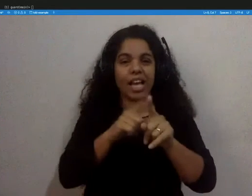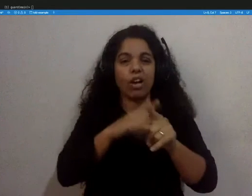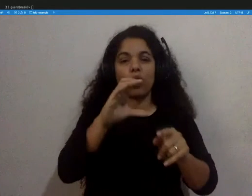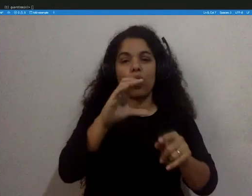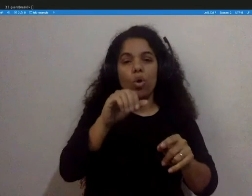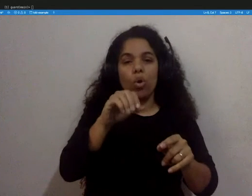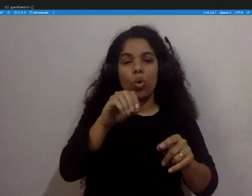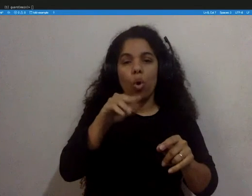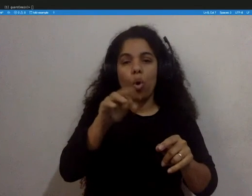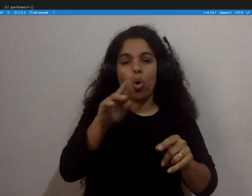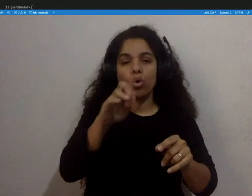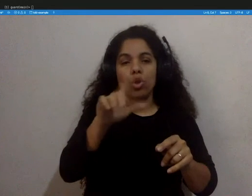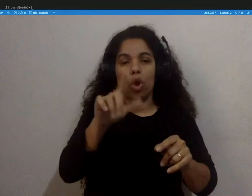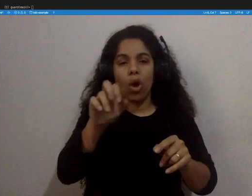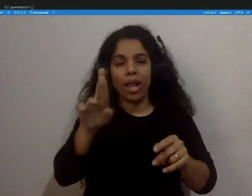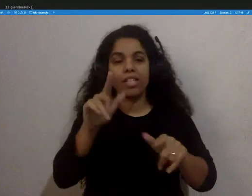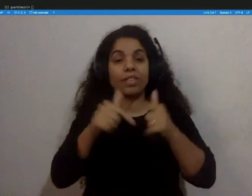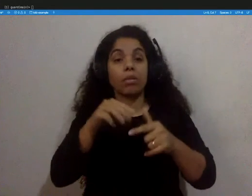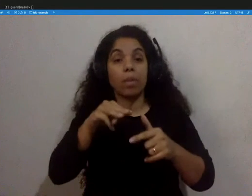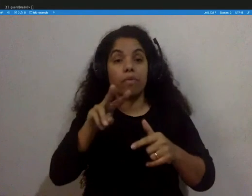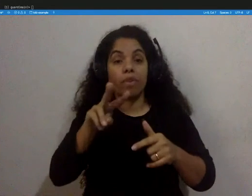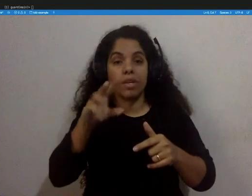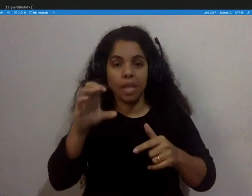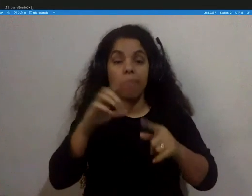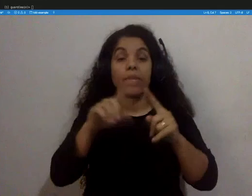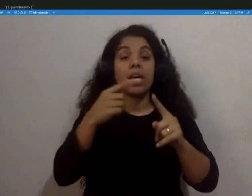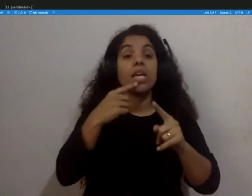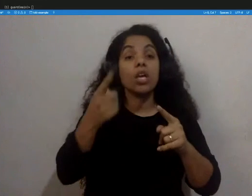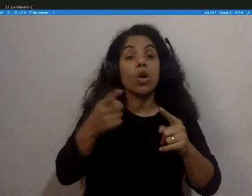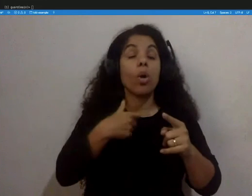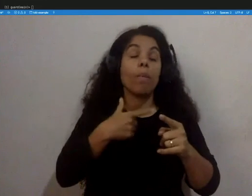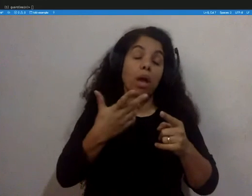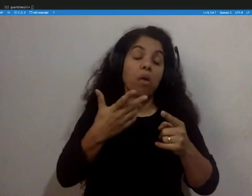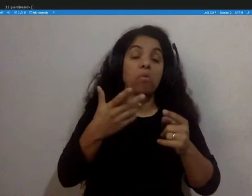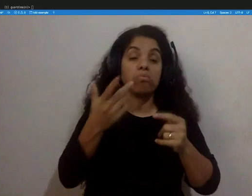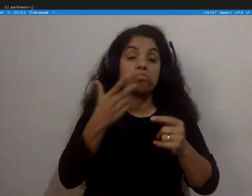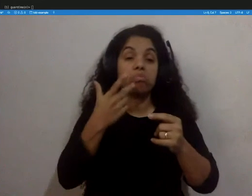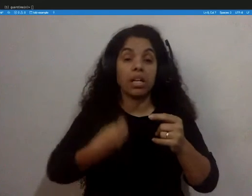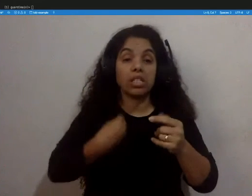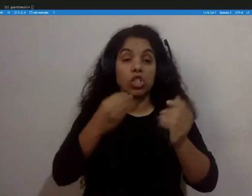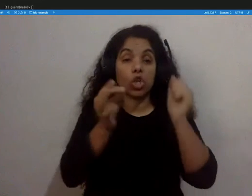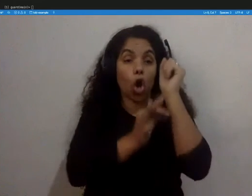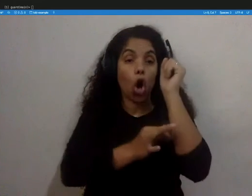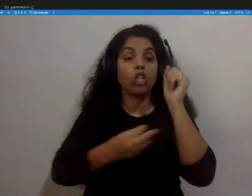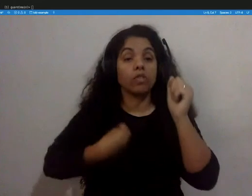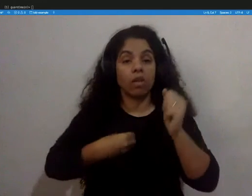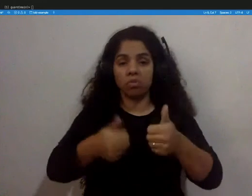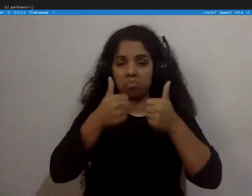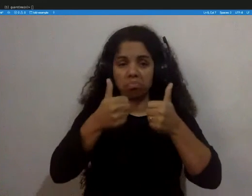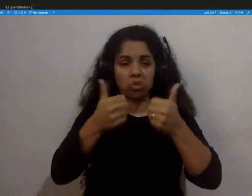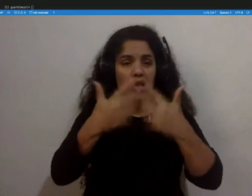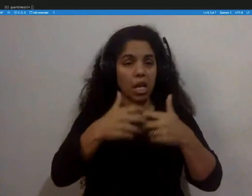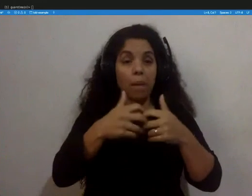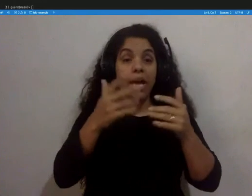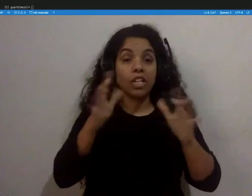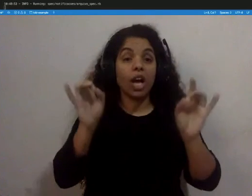estiver trabalhando com MVC, e o meu código vai funcionar normalmente e já vai estar todo coberto por testes. Eu vejo isso